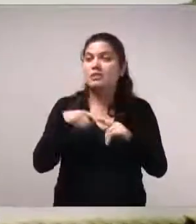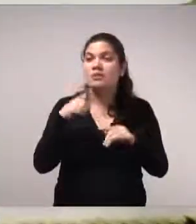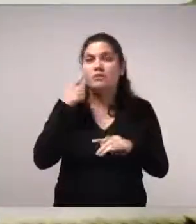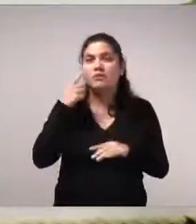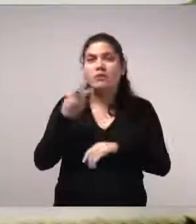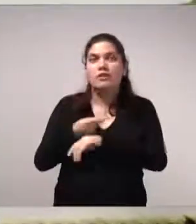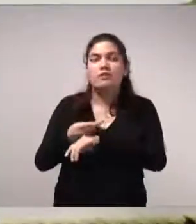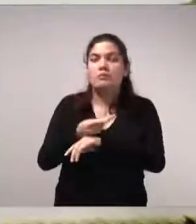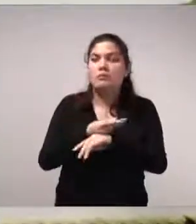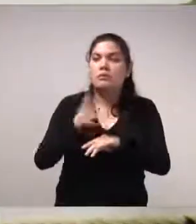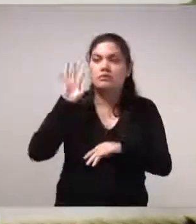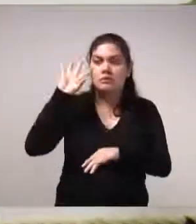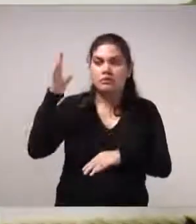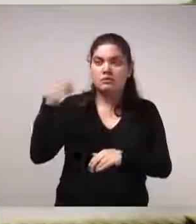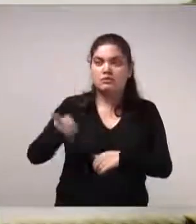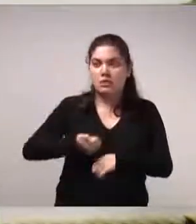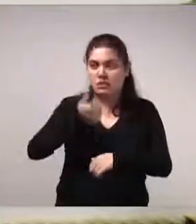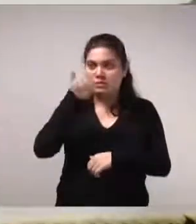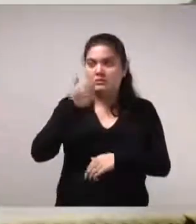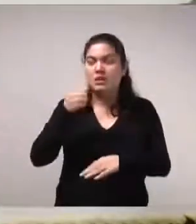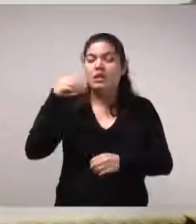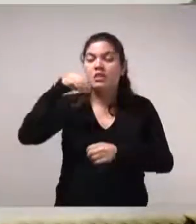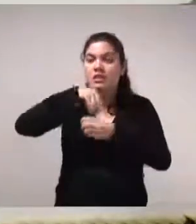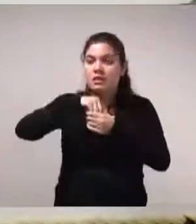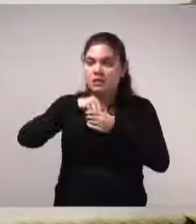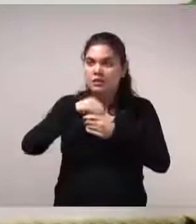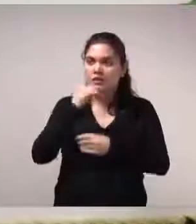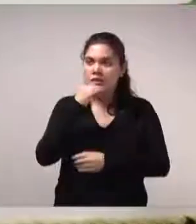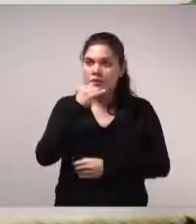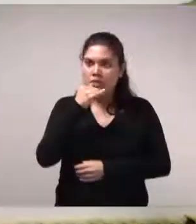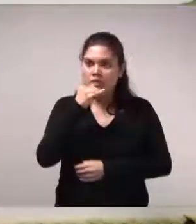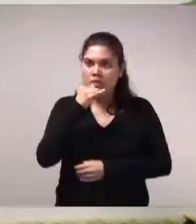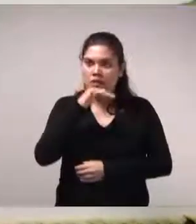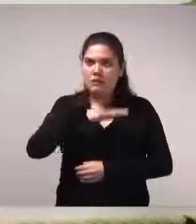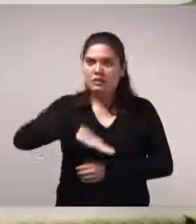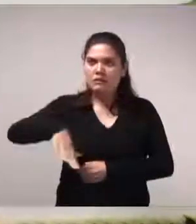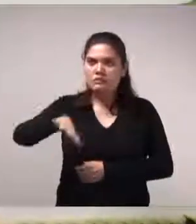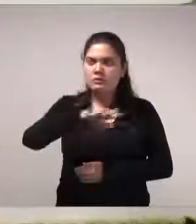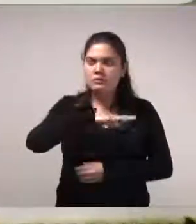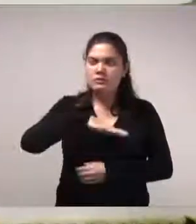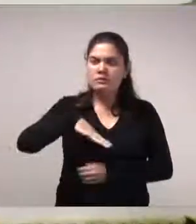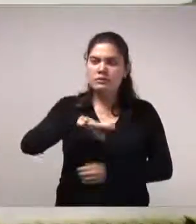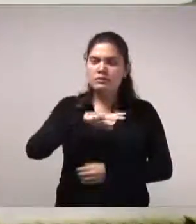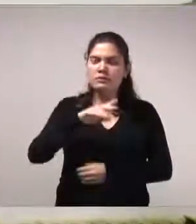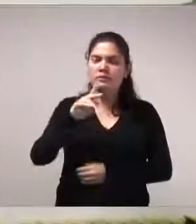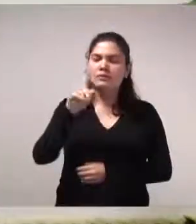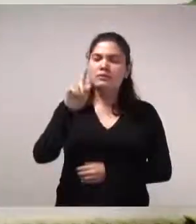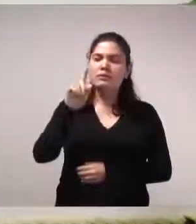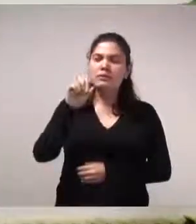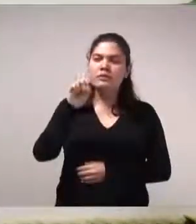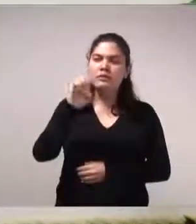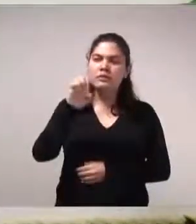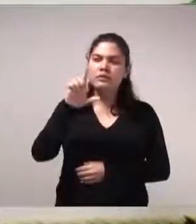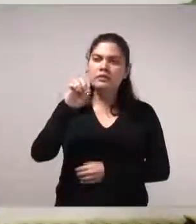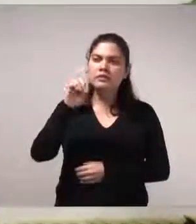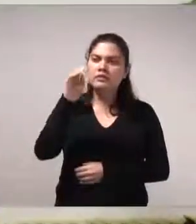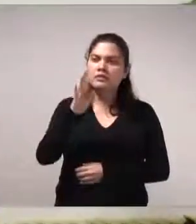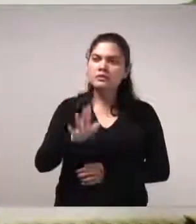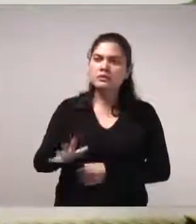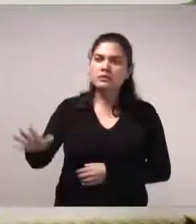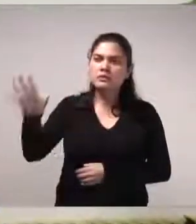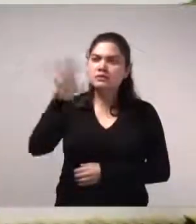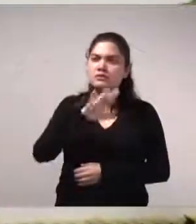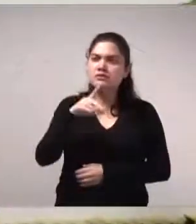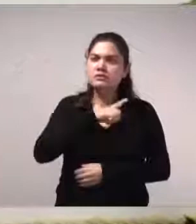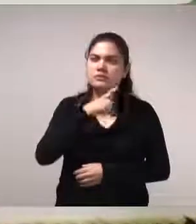passivas. E dentro da eficiência energética, principalmente do ponto de vista desse selo nacional, há 3 aspectos